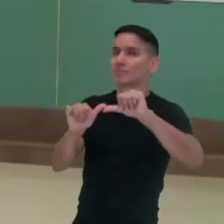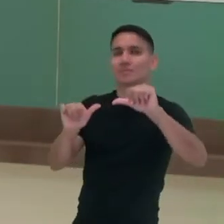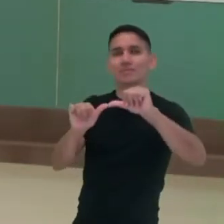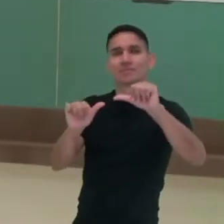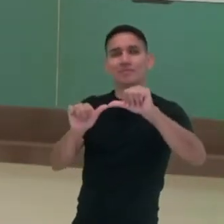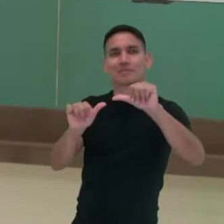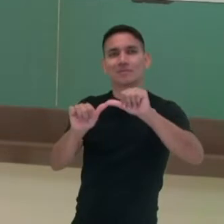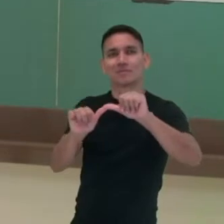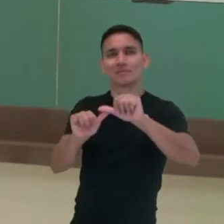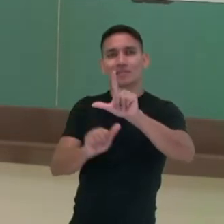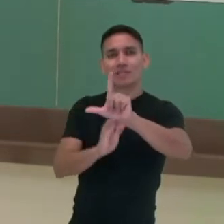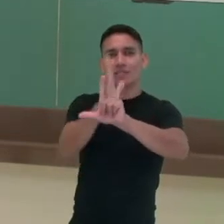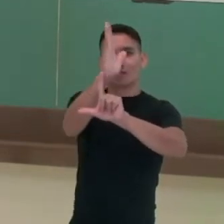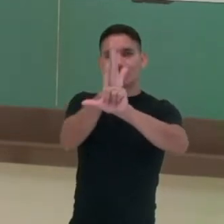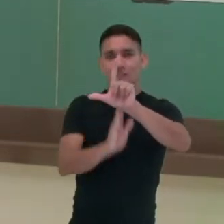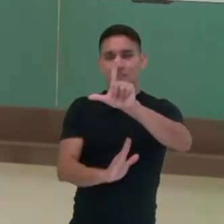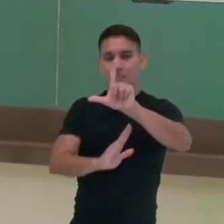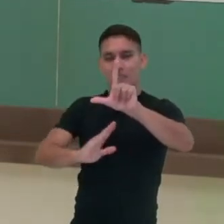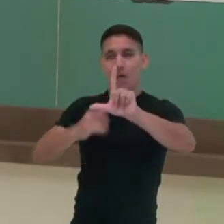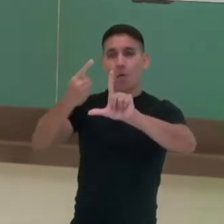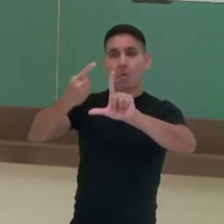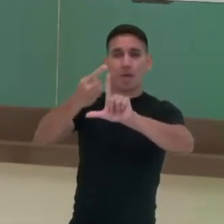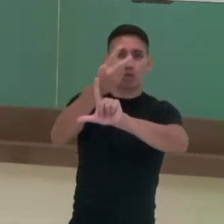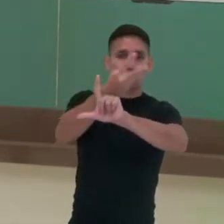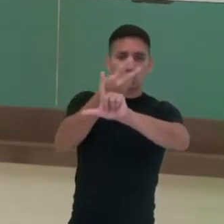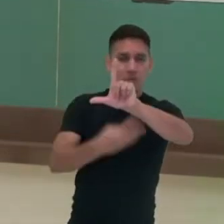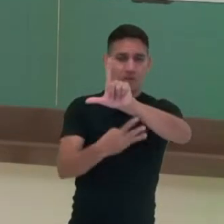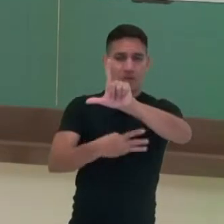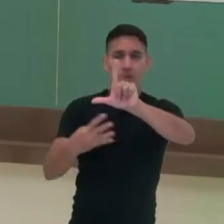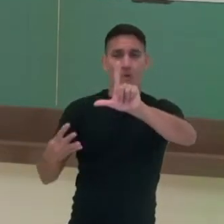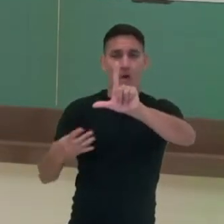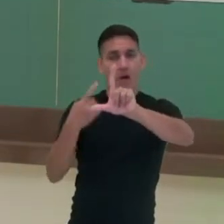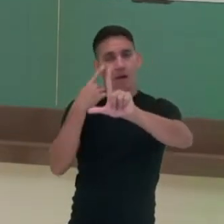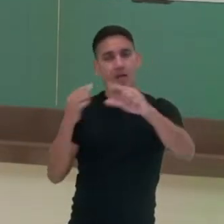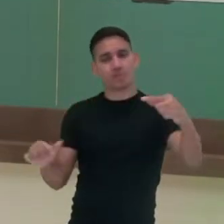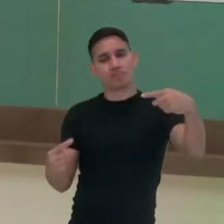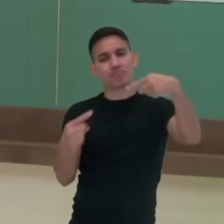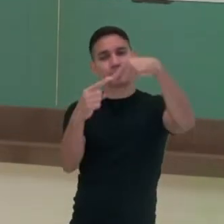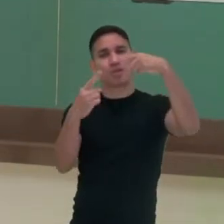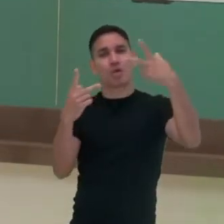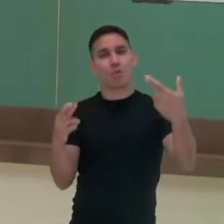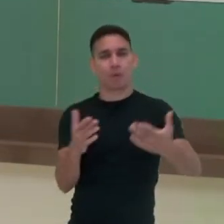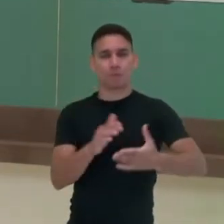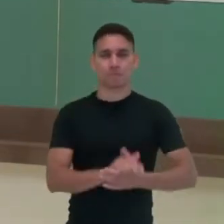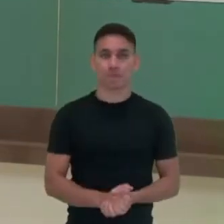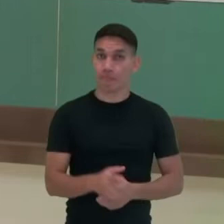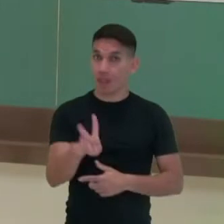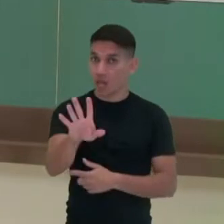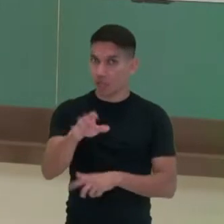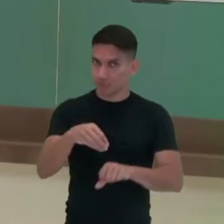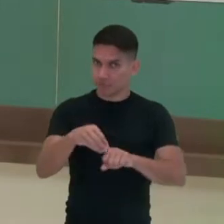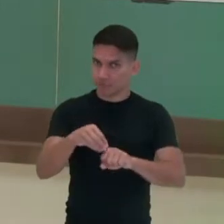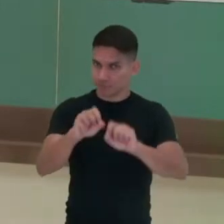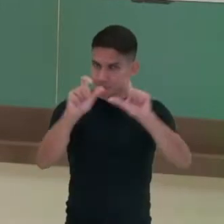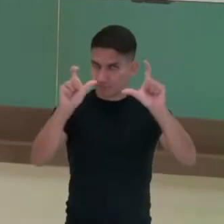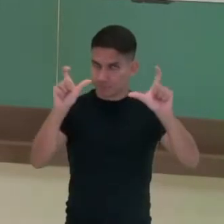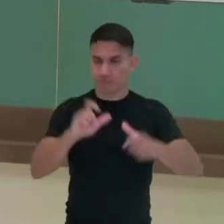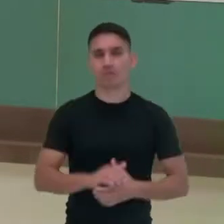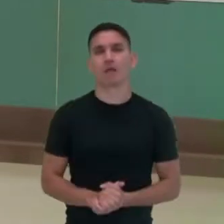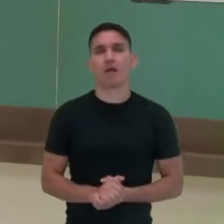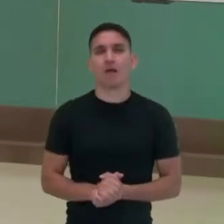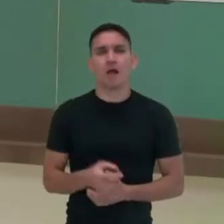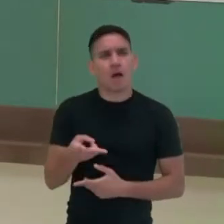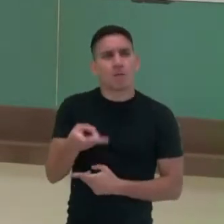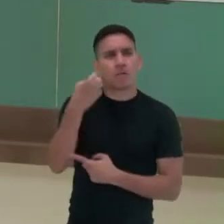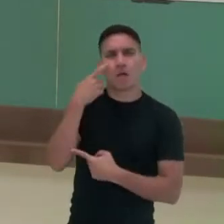os pontos equidistantes em relação a essa reta. Observação. Veja no gráfico aqui, quando